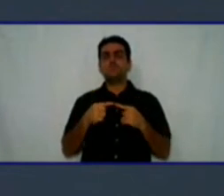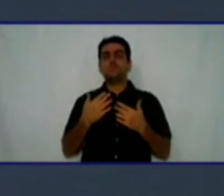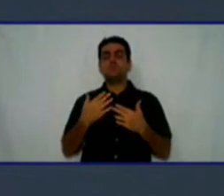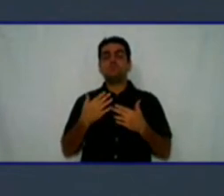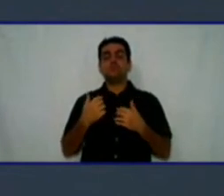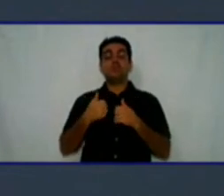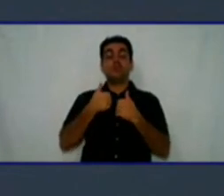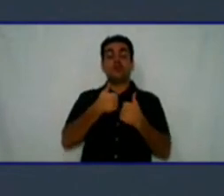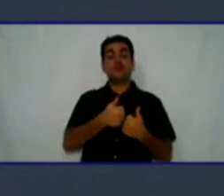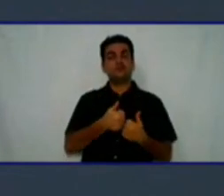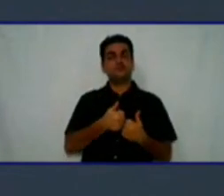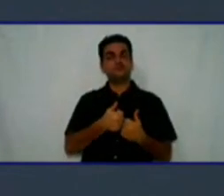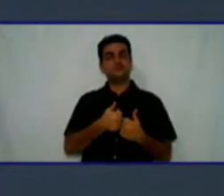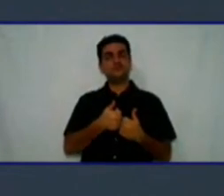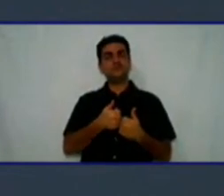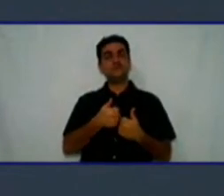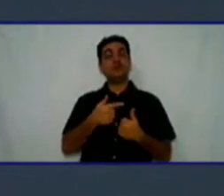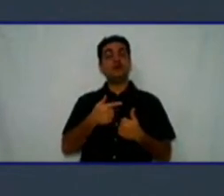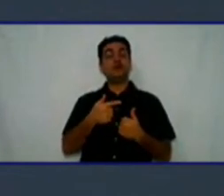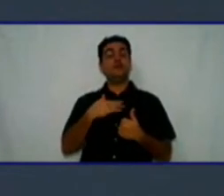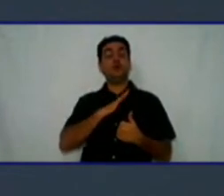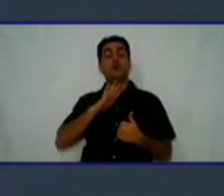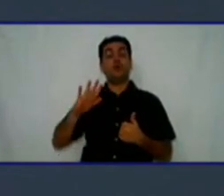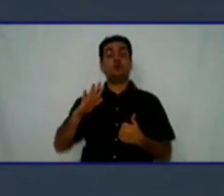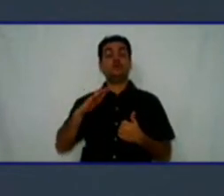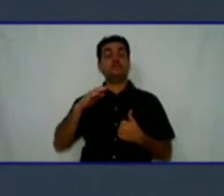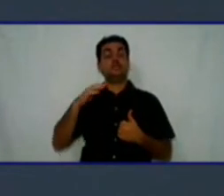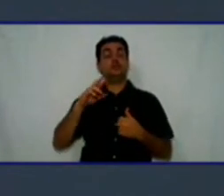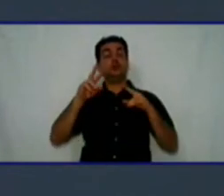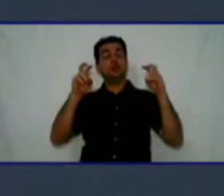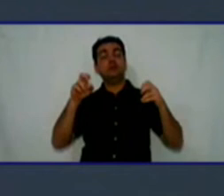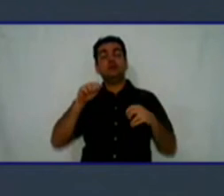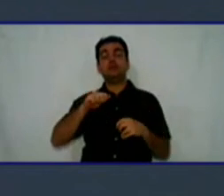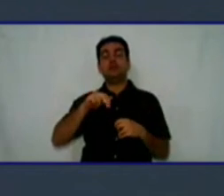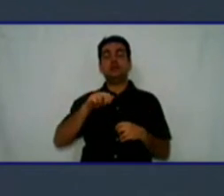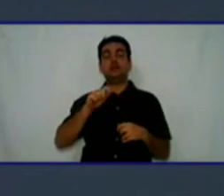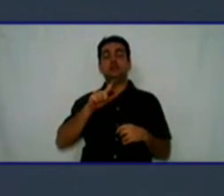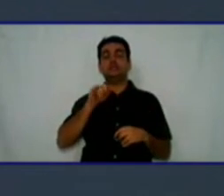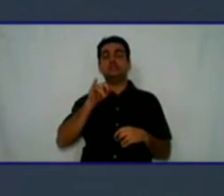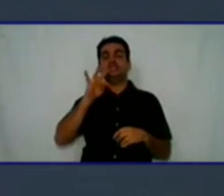intransponível rejeição e, portanto,